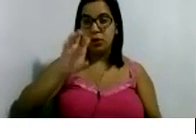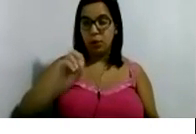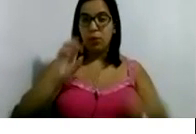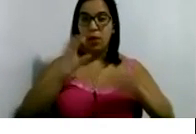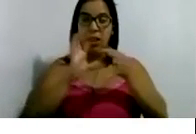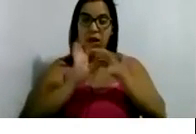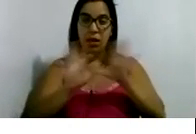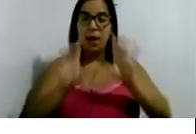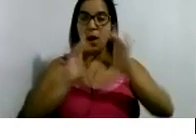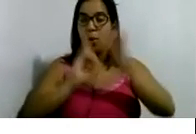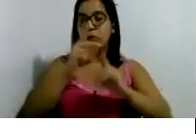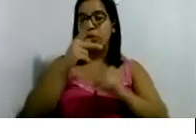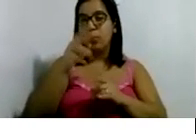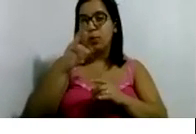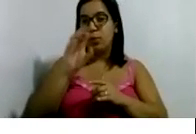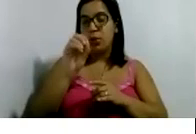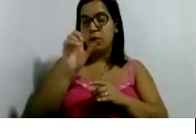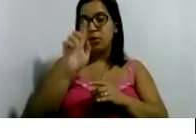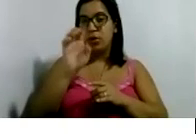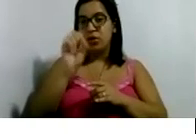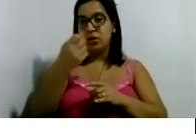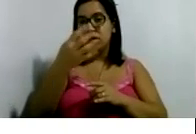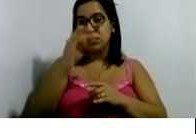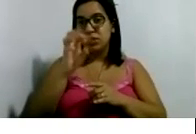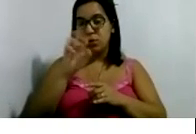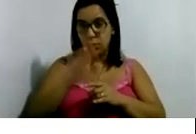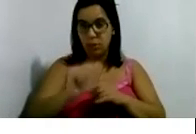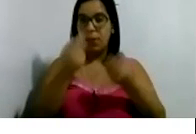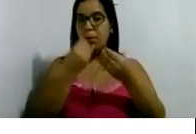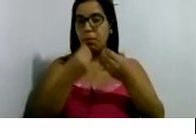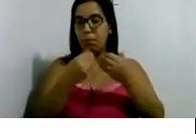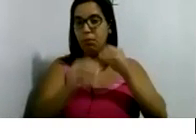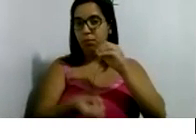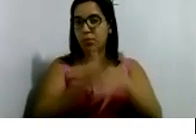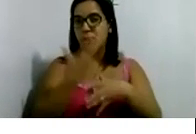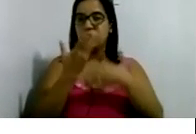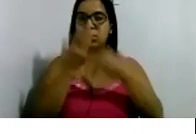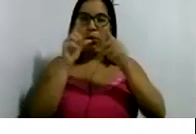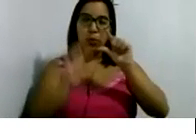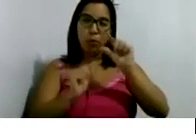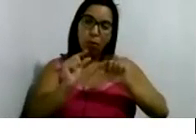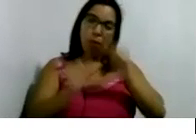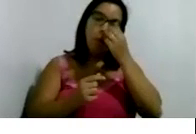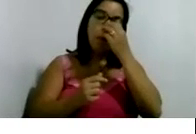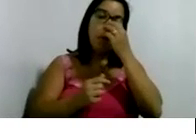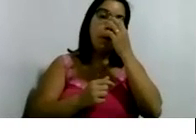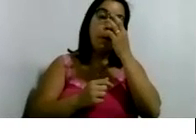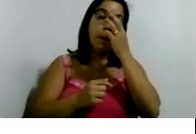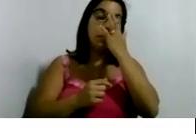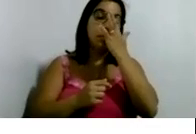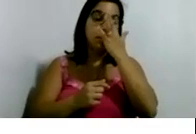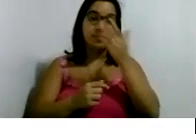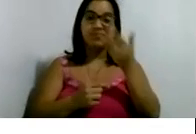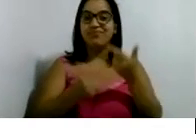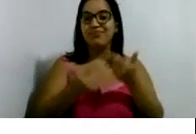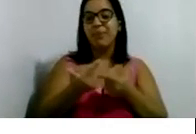se por acaso a gente tem alguma deficiência de produção de progesterona por essa estrutura, a gente